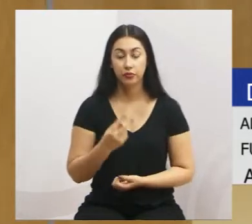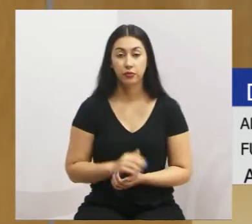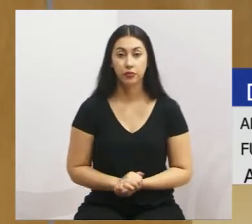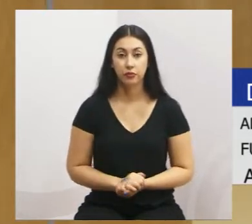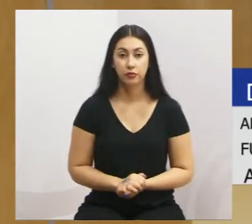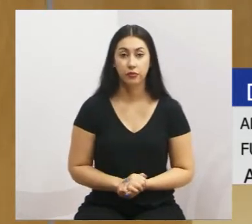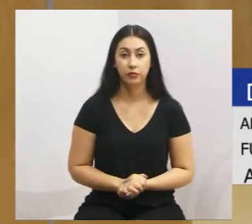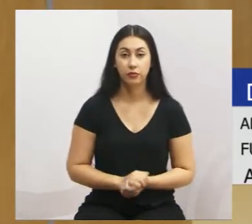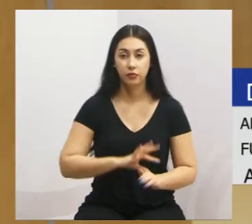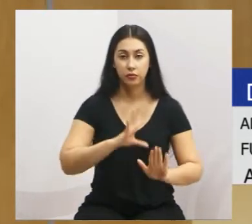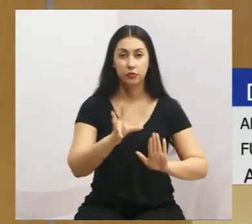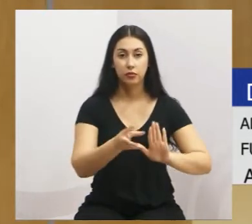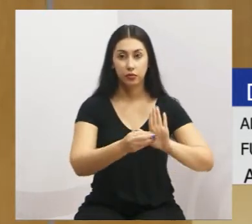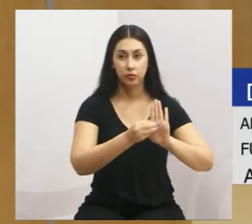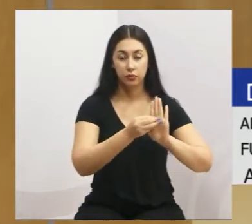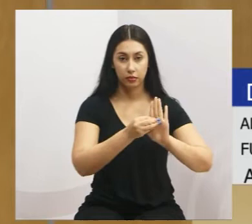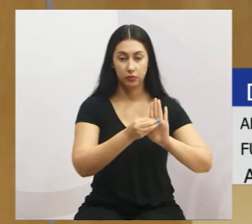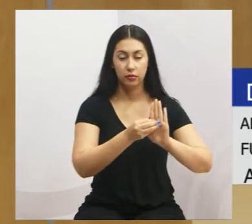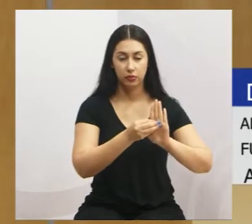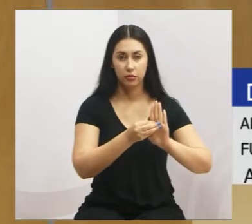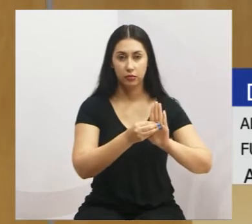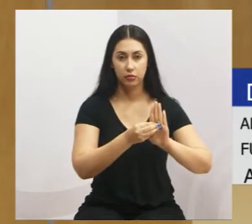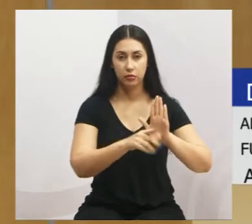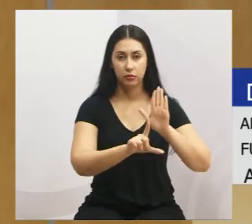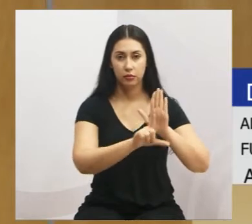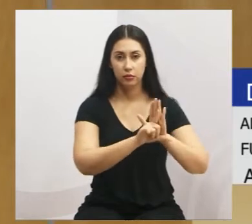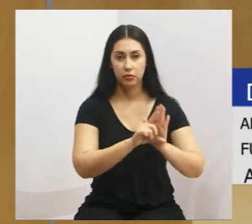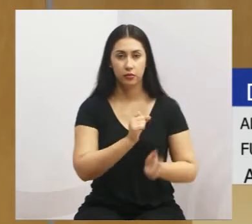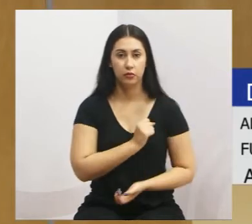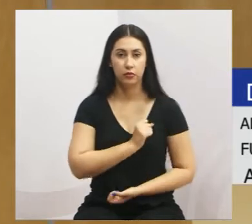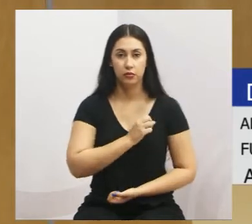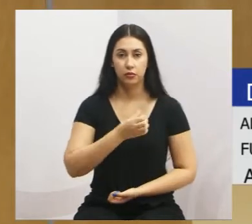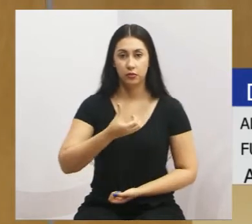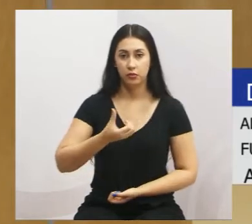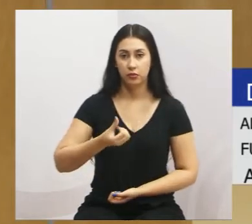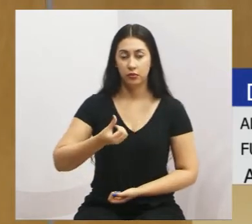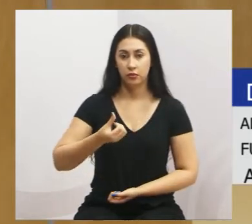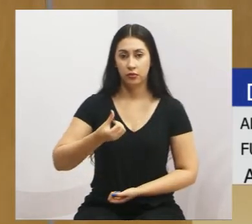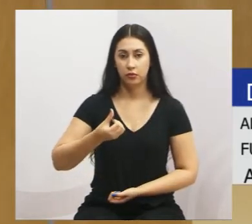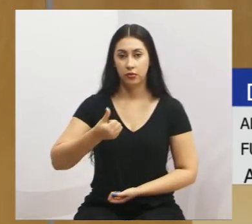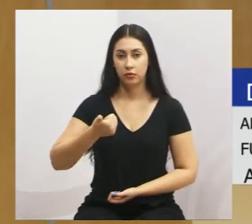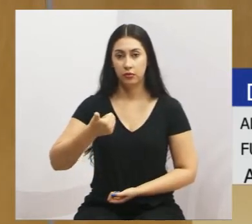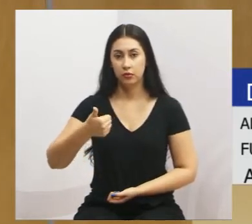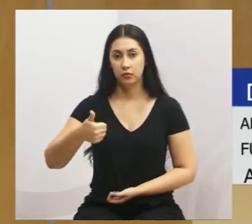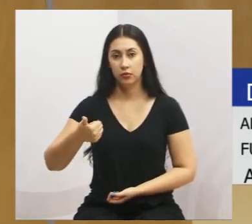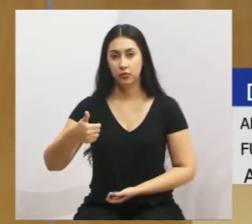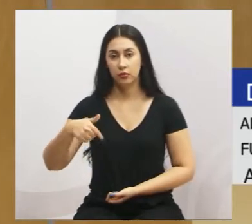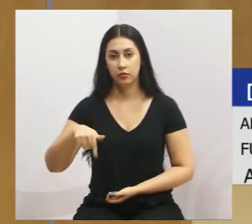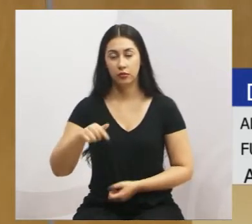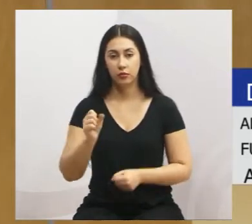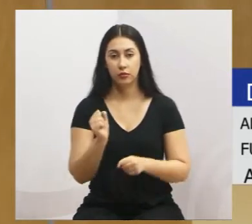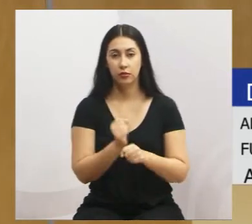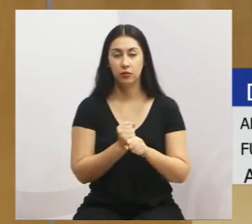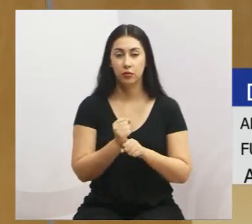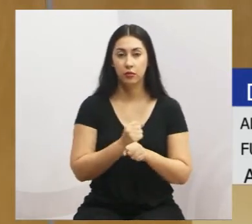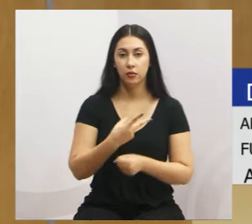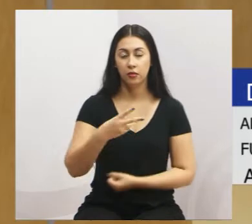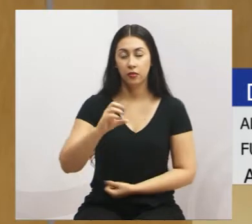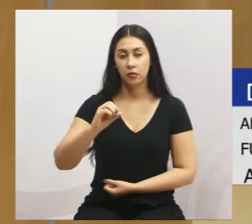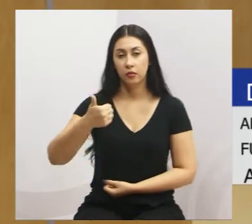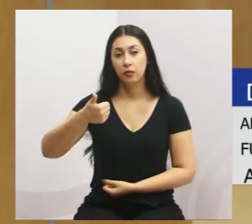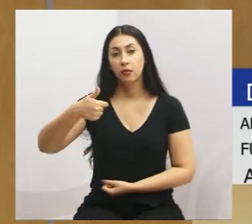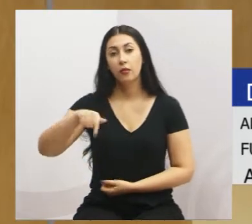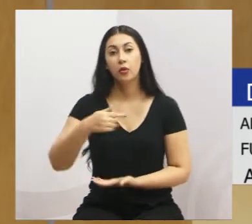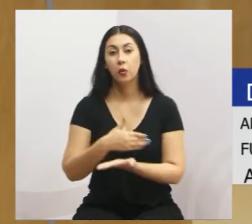O anexo 1 da Lei nº 6.117, de 13 de abril de 2017, passa a